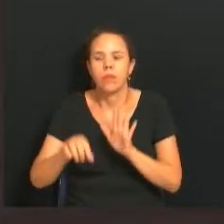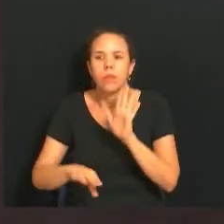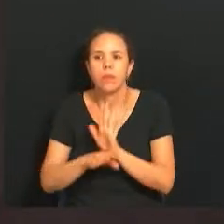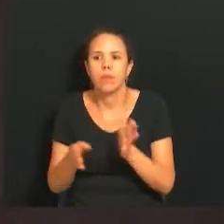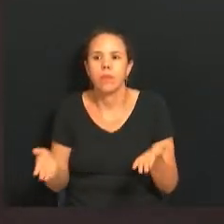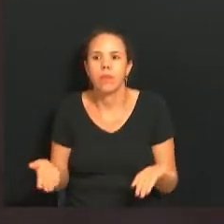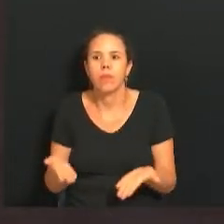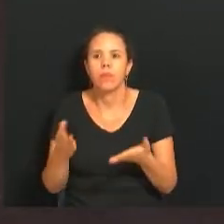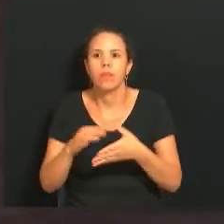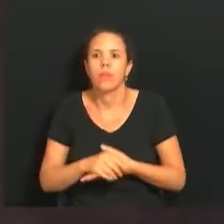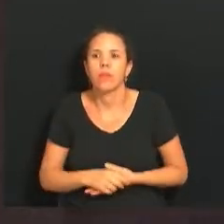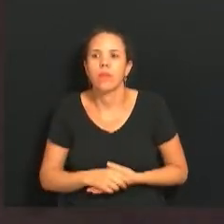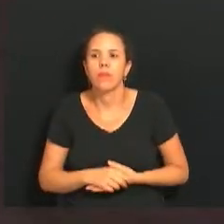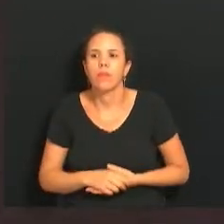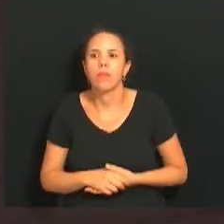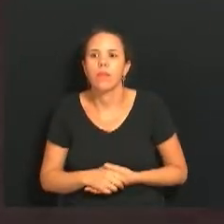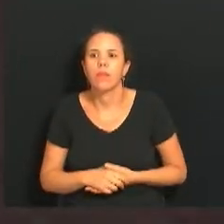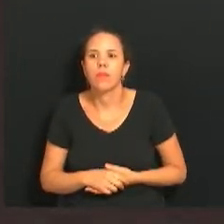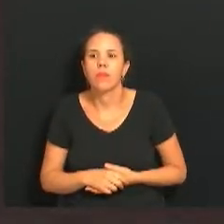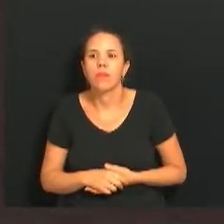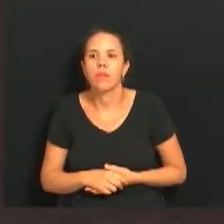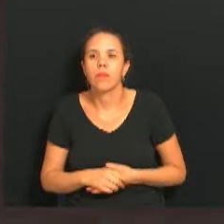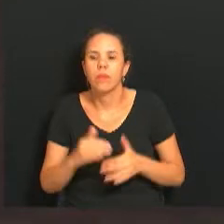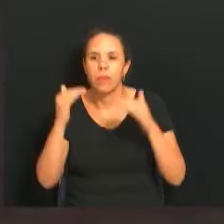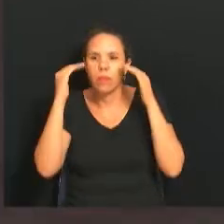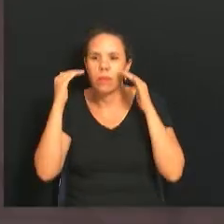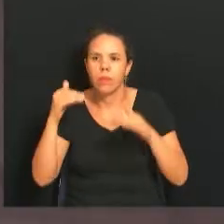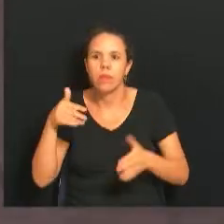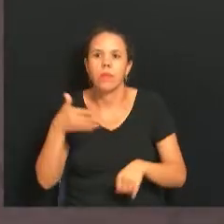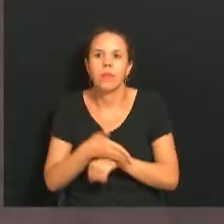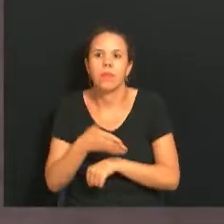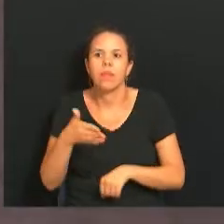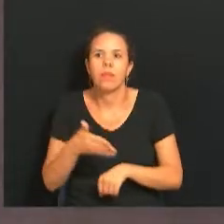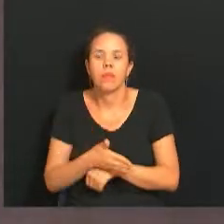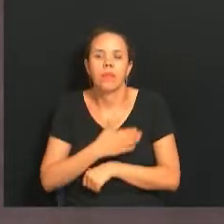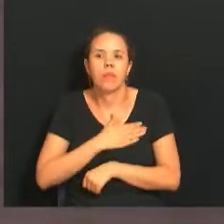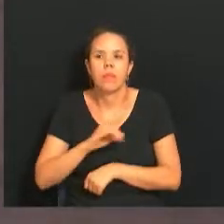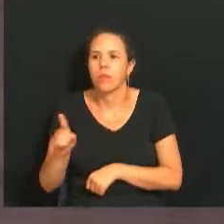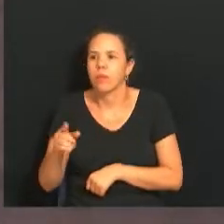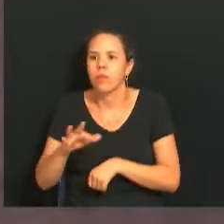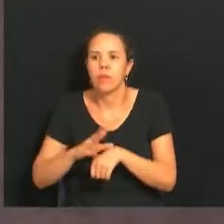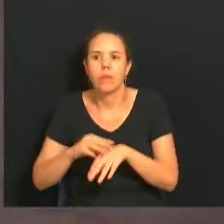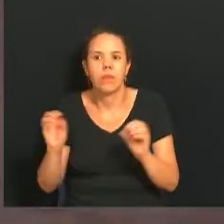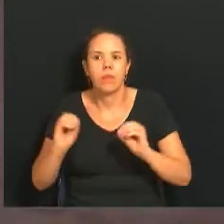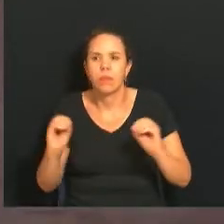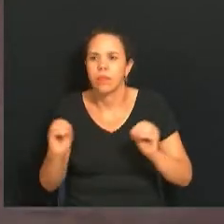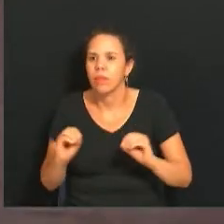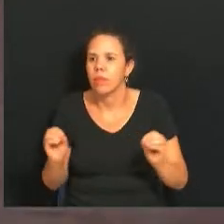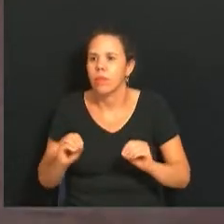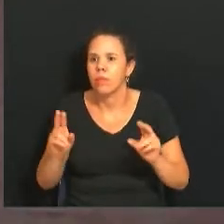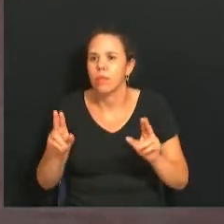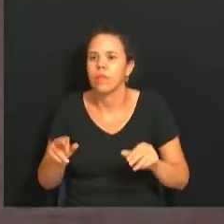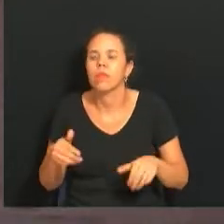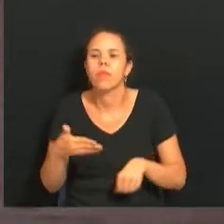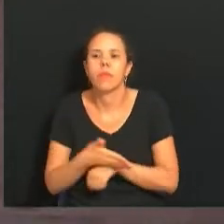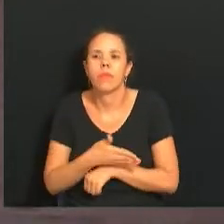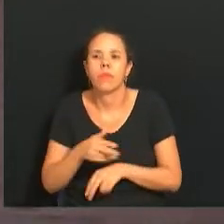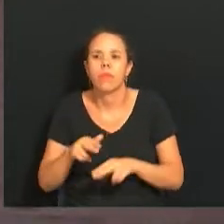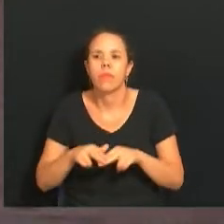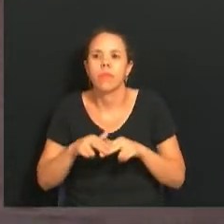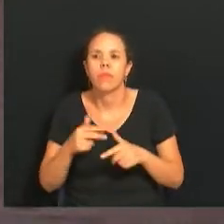bazar. Eu sinto honrado em participar disso, não gostaria de ter doença, não gostaria de estar participando por conta da